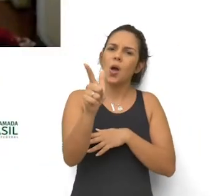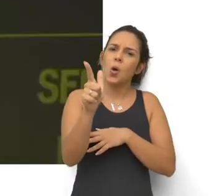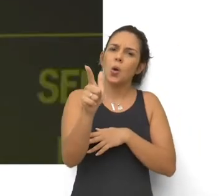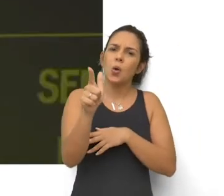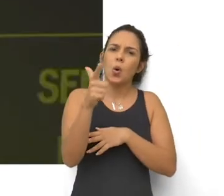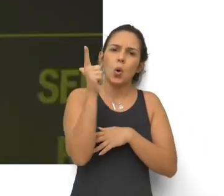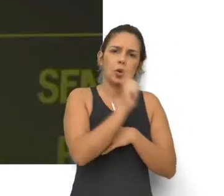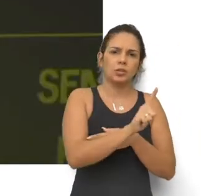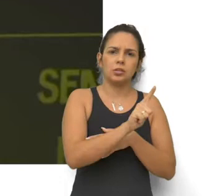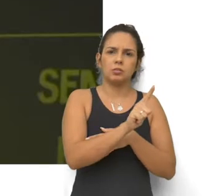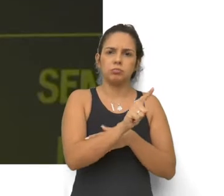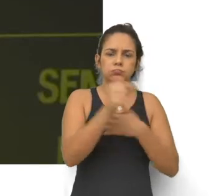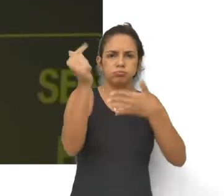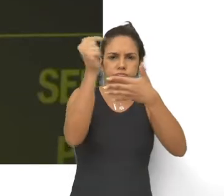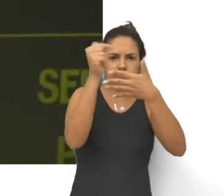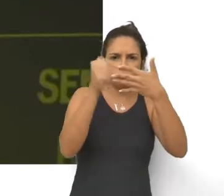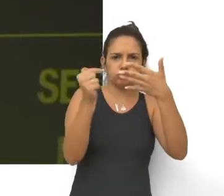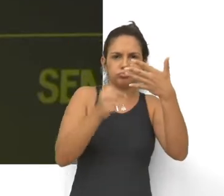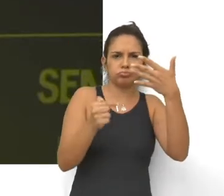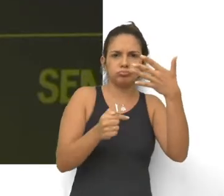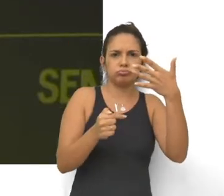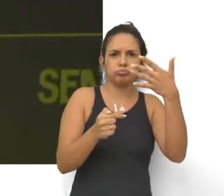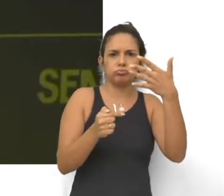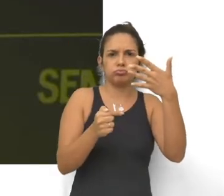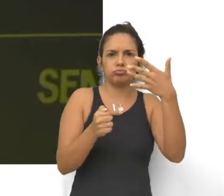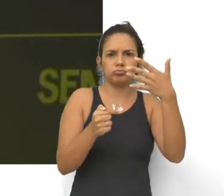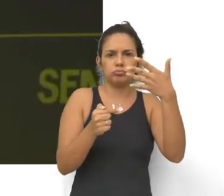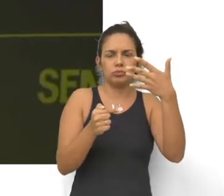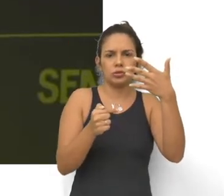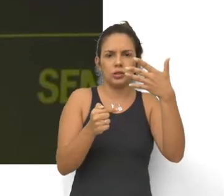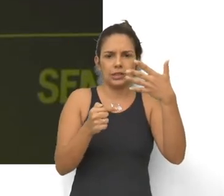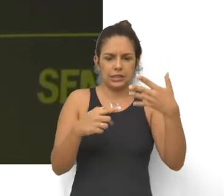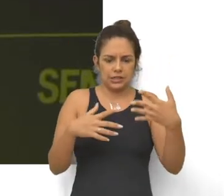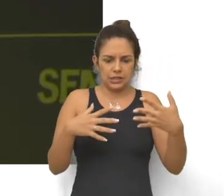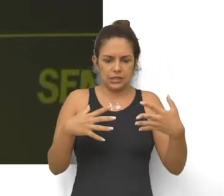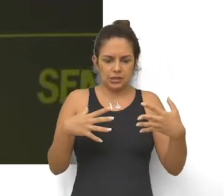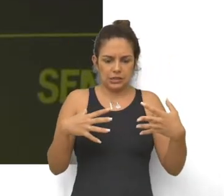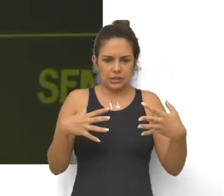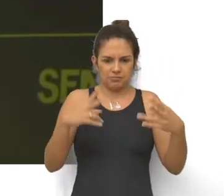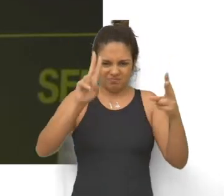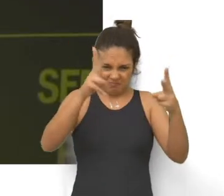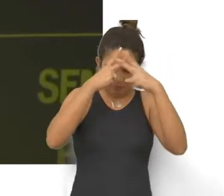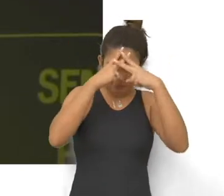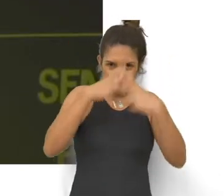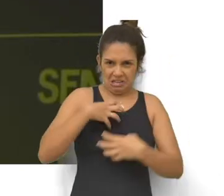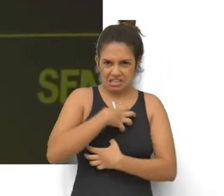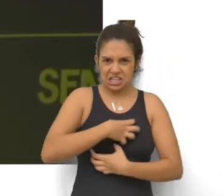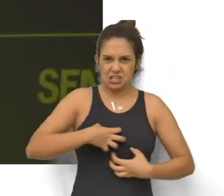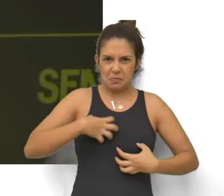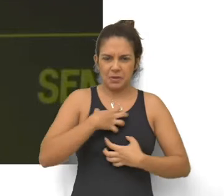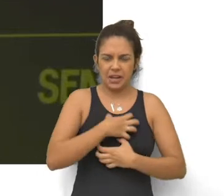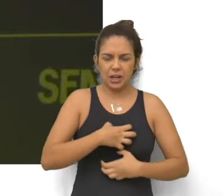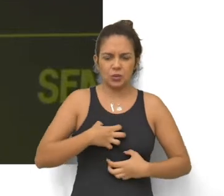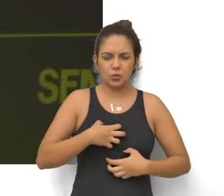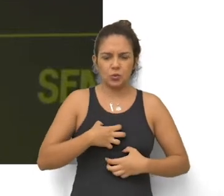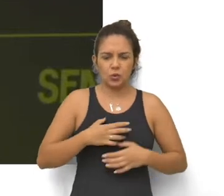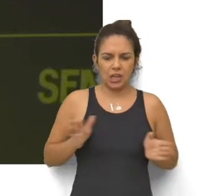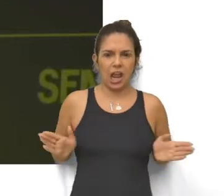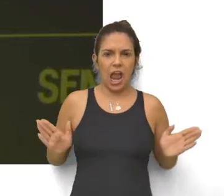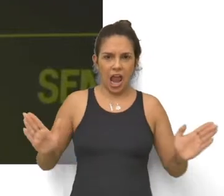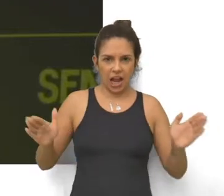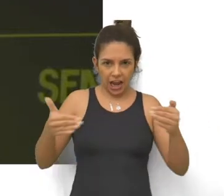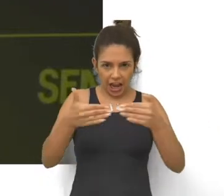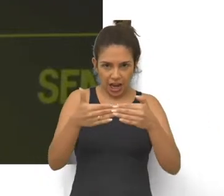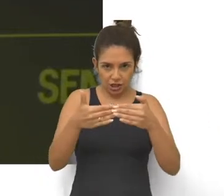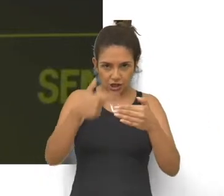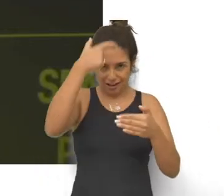diversas, palavra mal utilizada, caixinhas, né? O ressentimento no âmbito pessoal foi